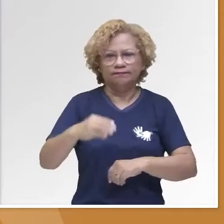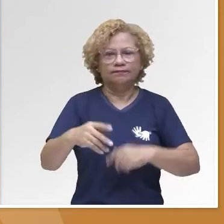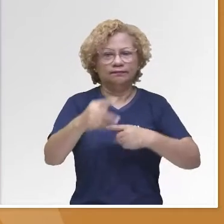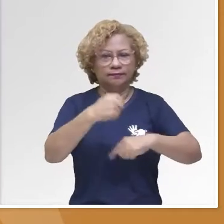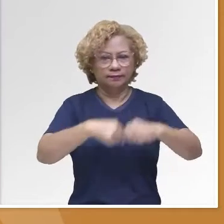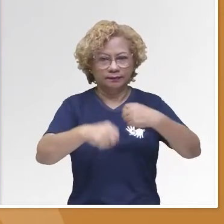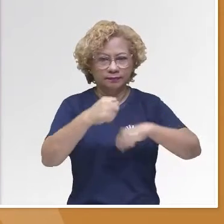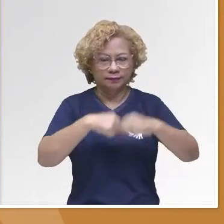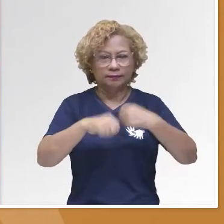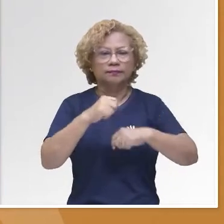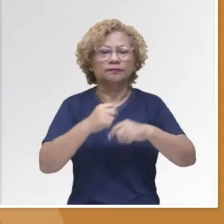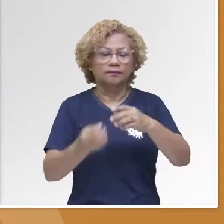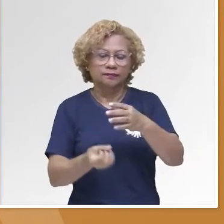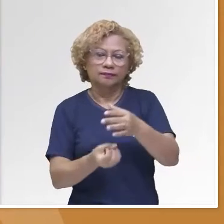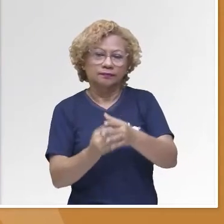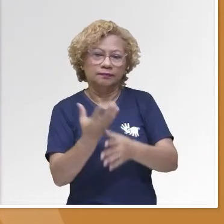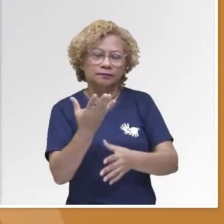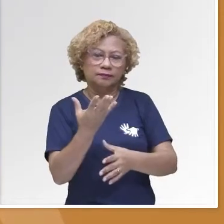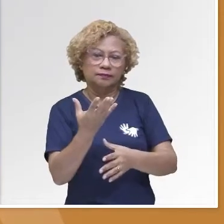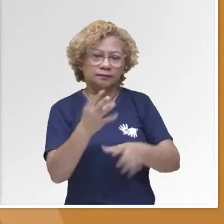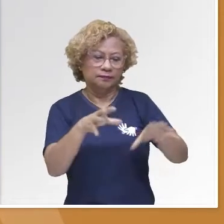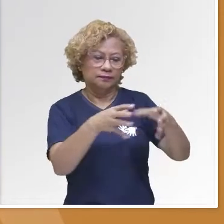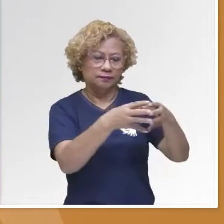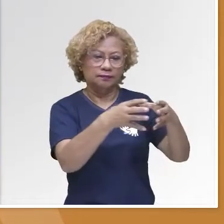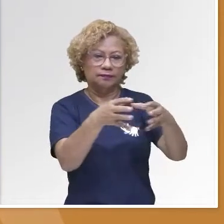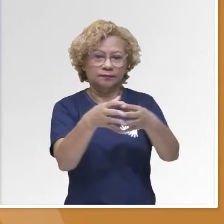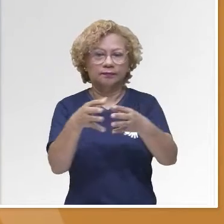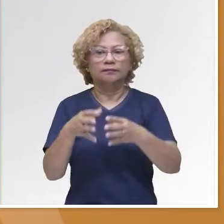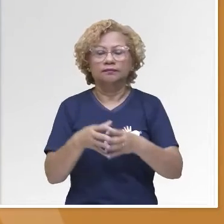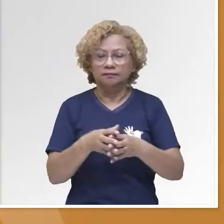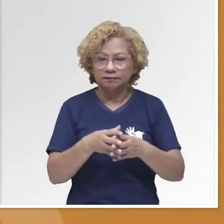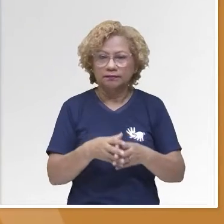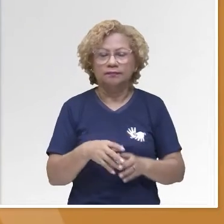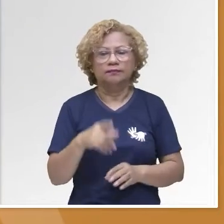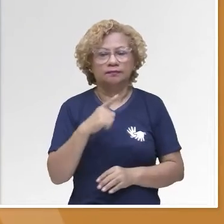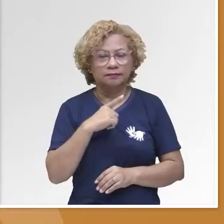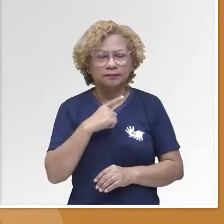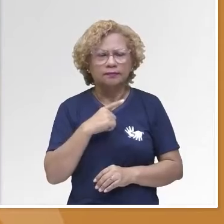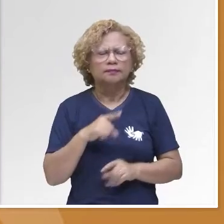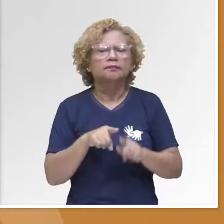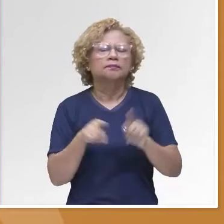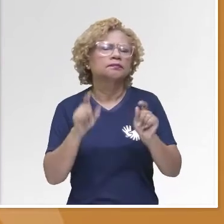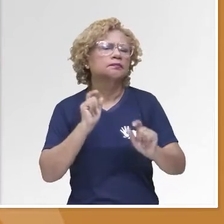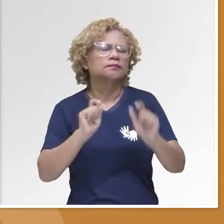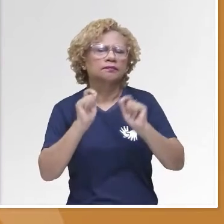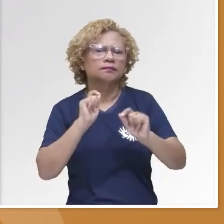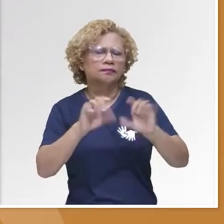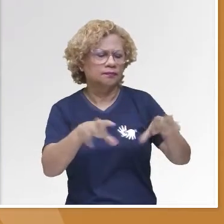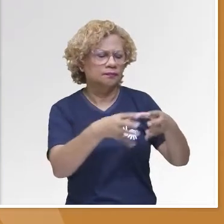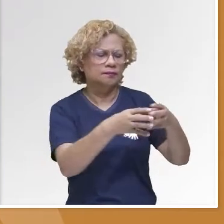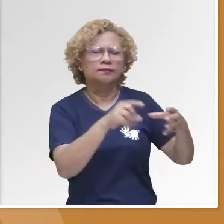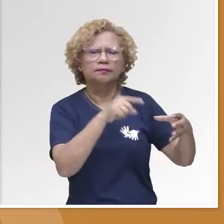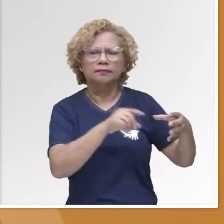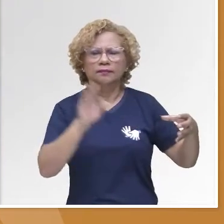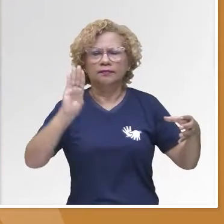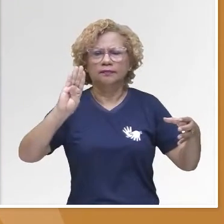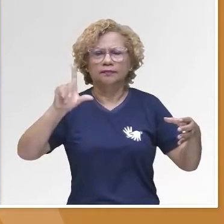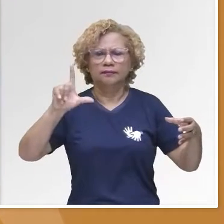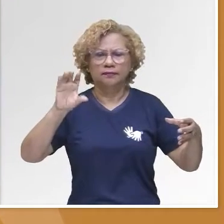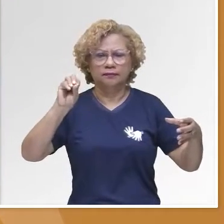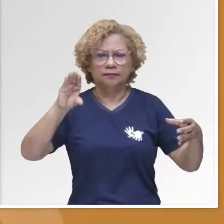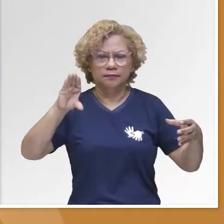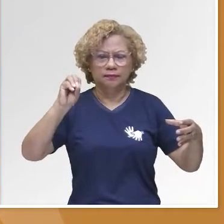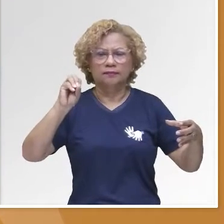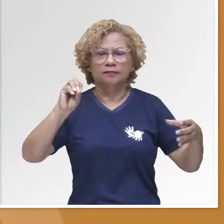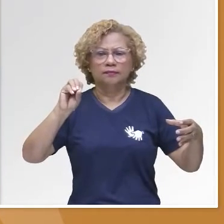foi o surgimento dos blocos econômicos. Mas o que vai ser um bloco econômico? É o que nós iremos estudar,